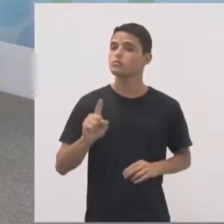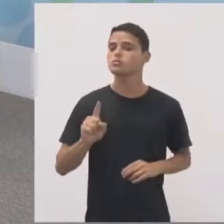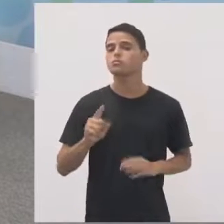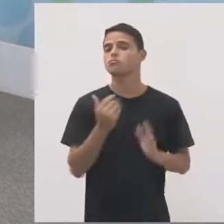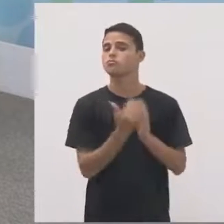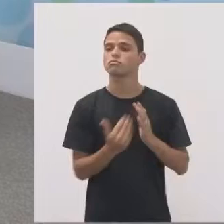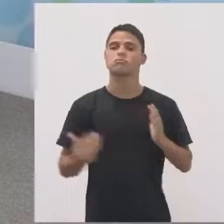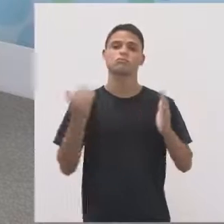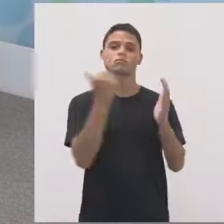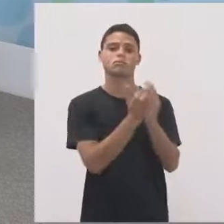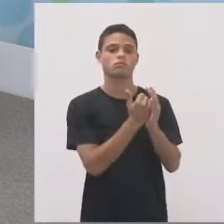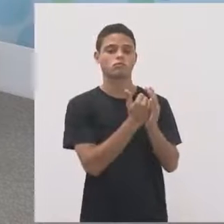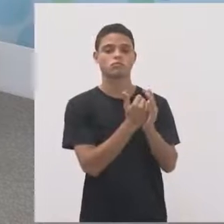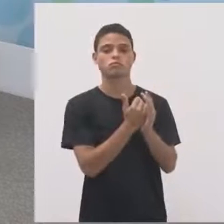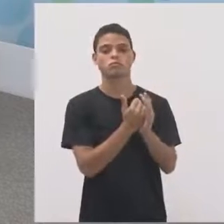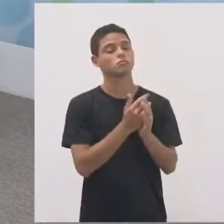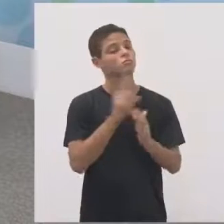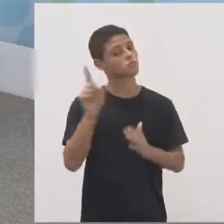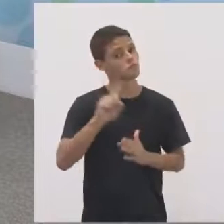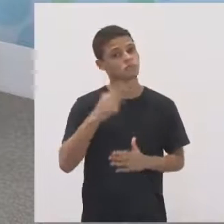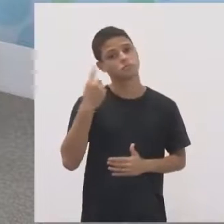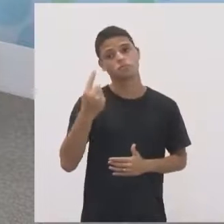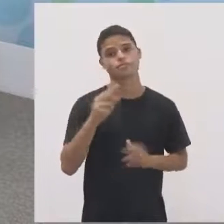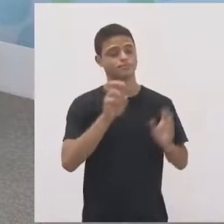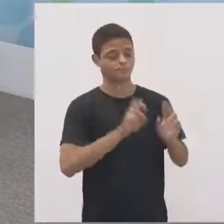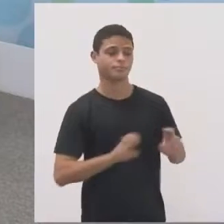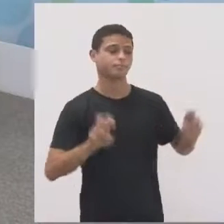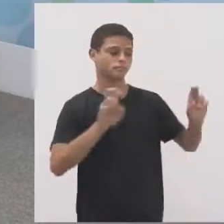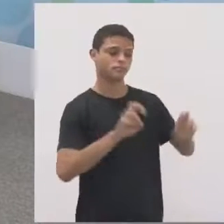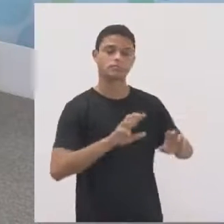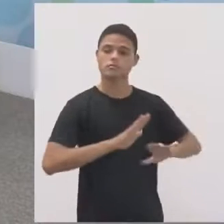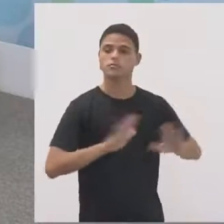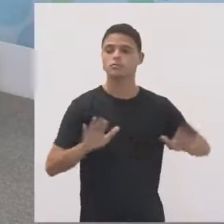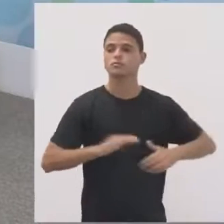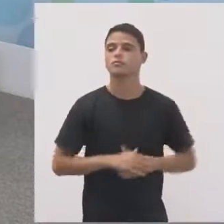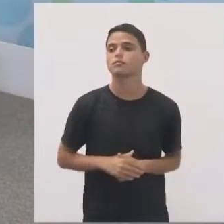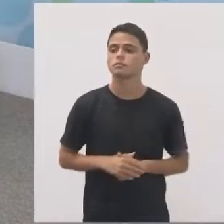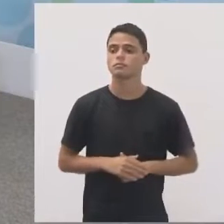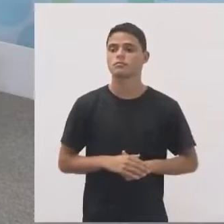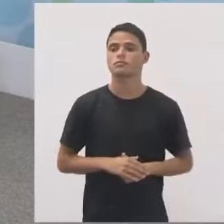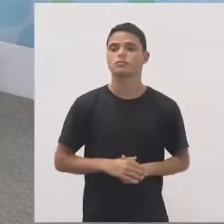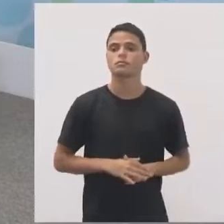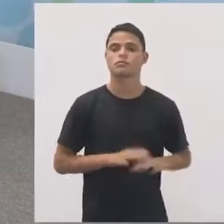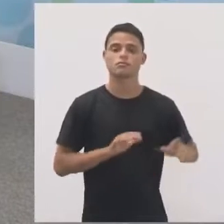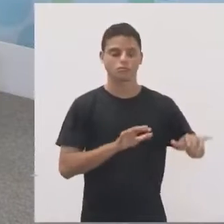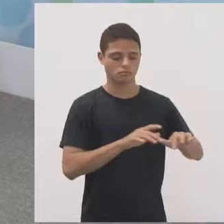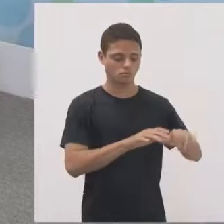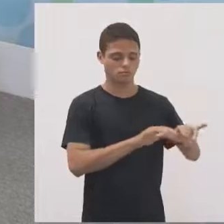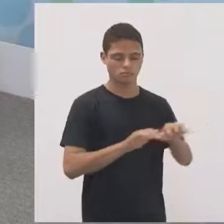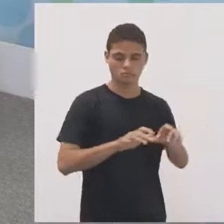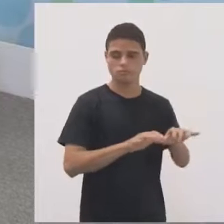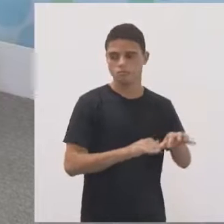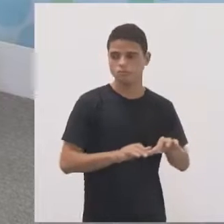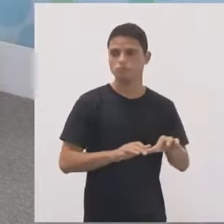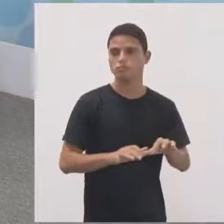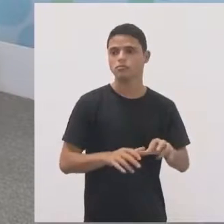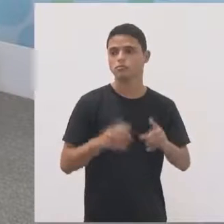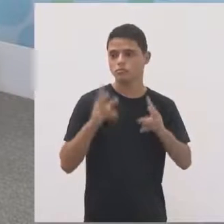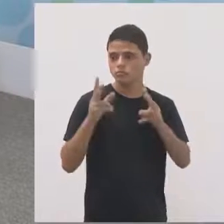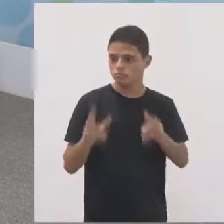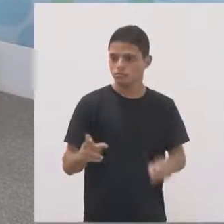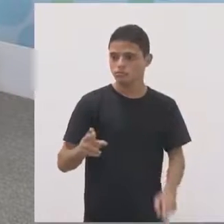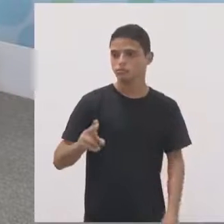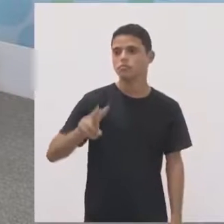uma, né? Você comprou uma licença, é só para uma máquina, tá bom? Tanto notebook ou seu computador. Não é igual ao do Office, que nem a